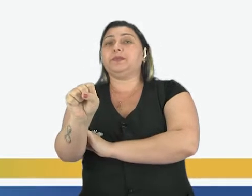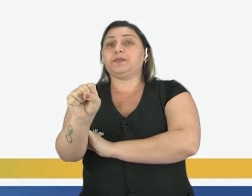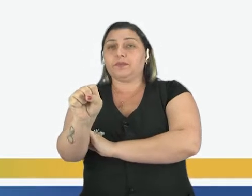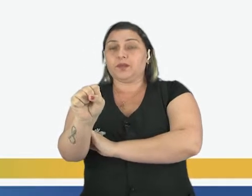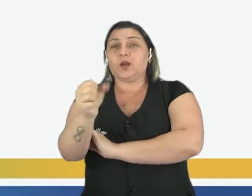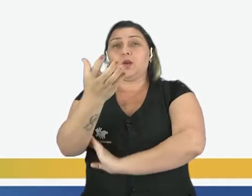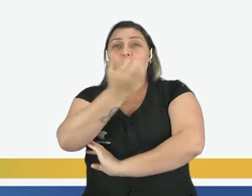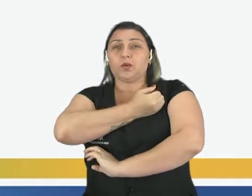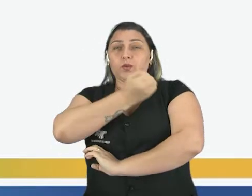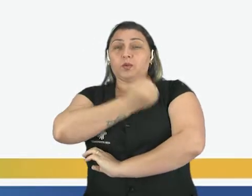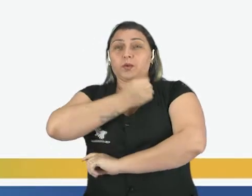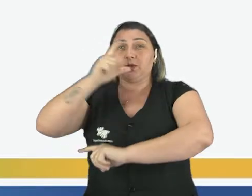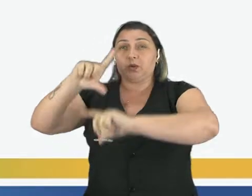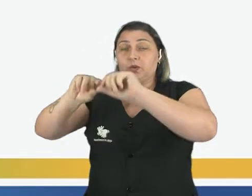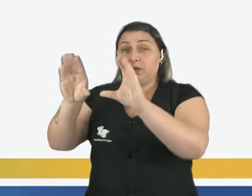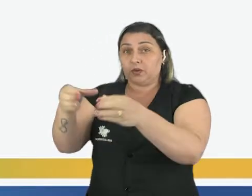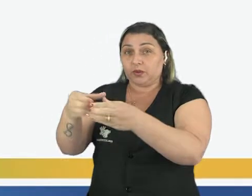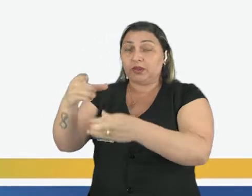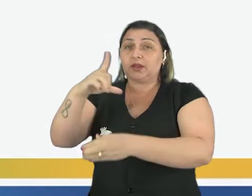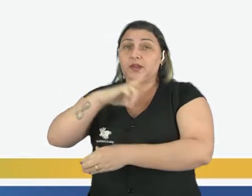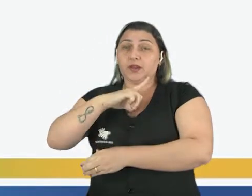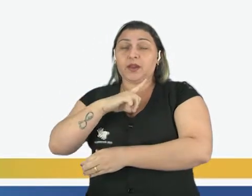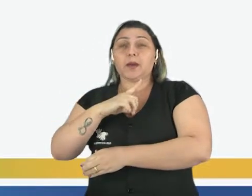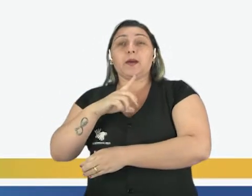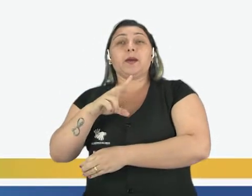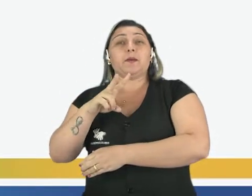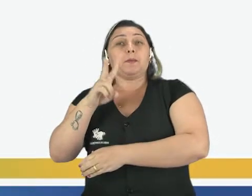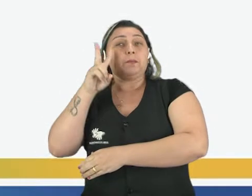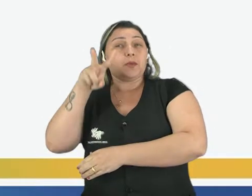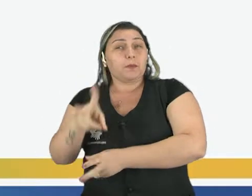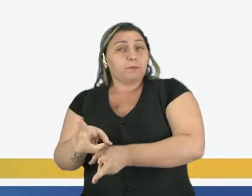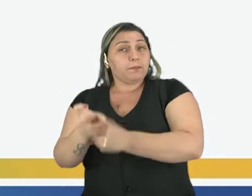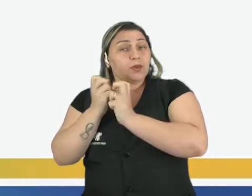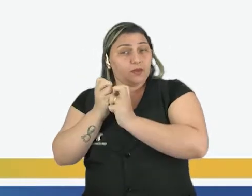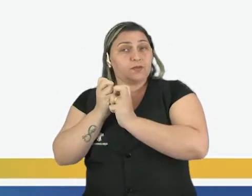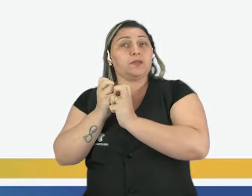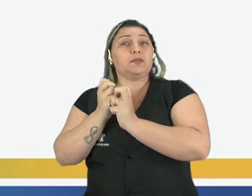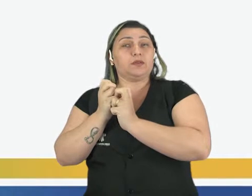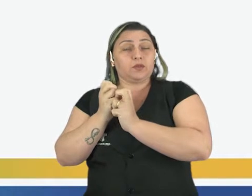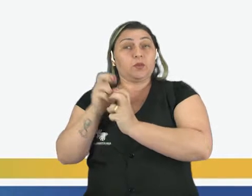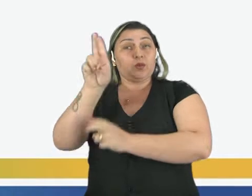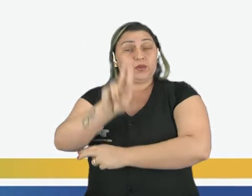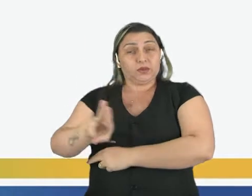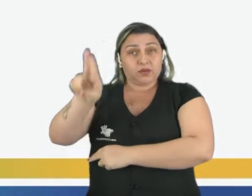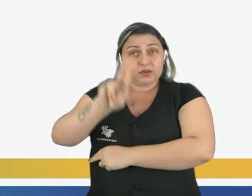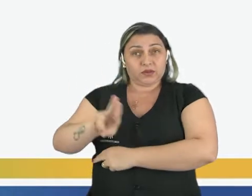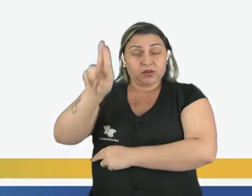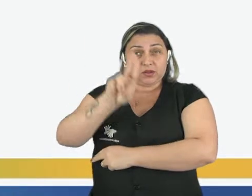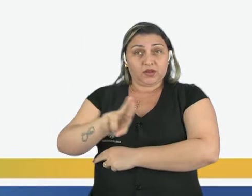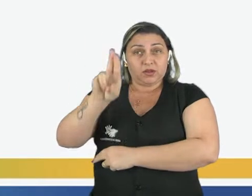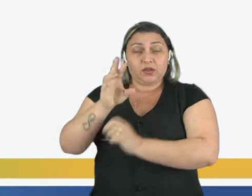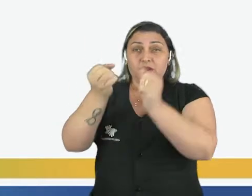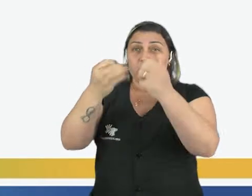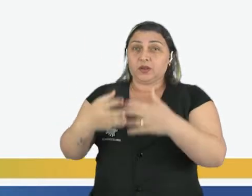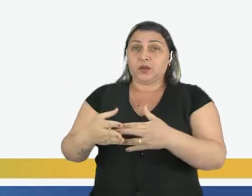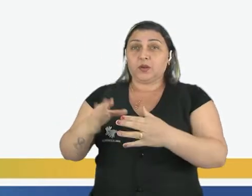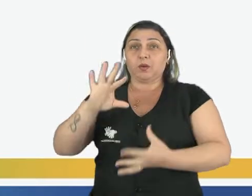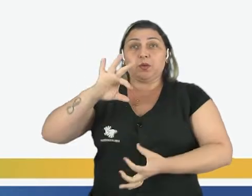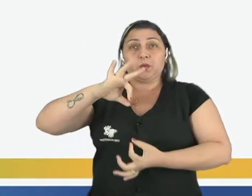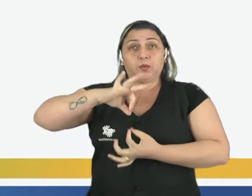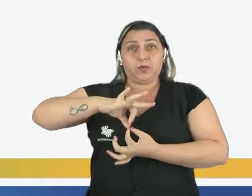o grande número de constelações existentes, podemos ressaltar aquelas que são utilizadas para a definição do